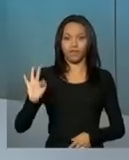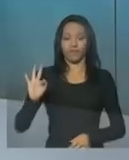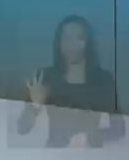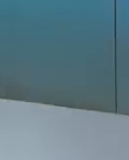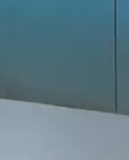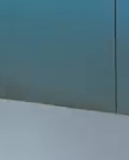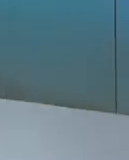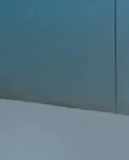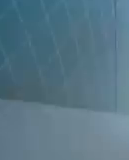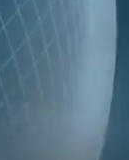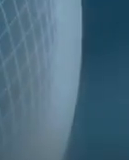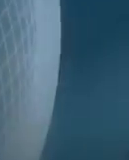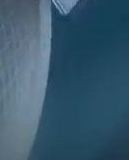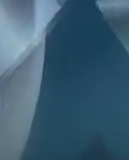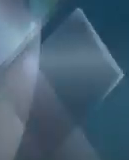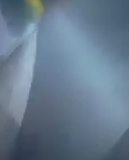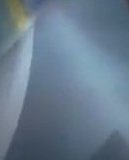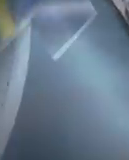Federal